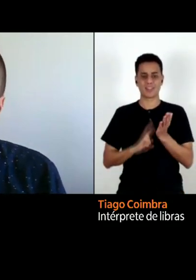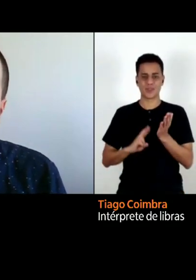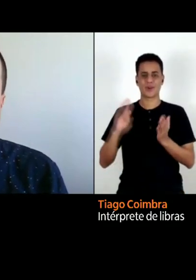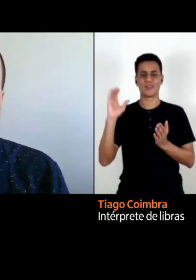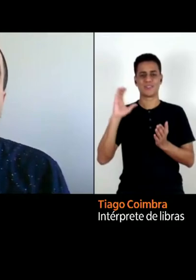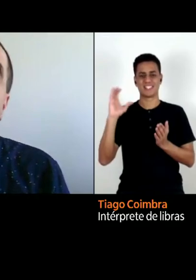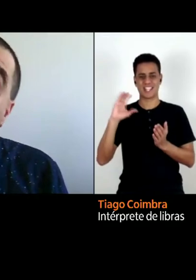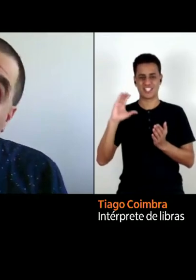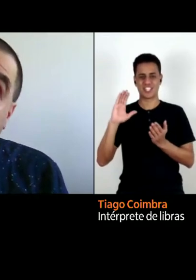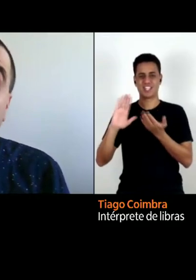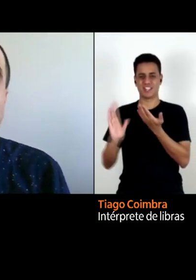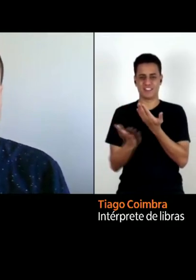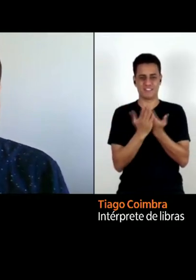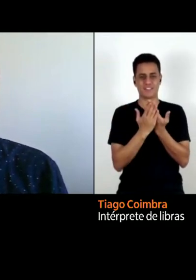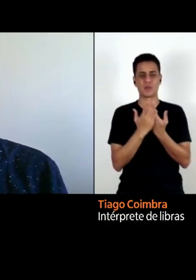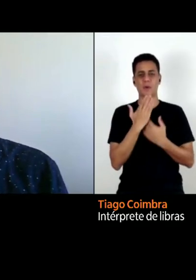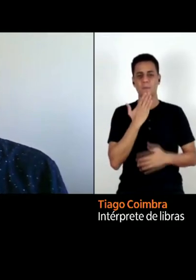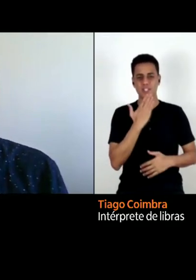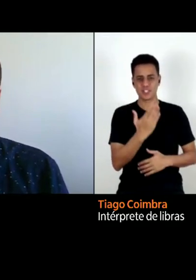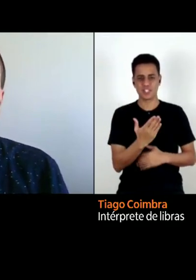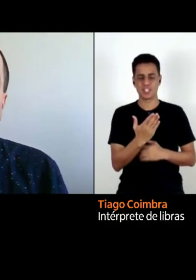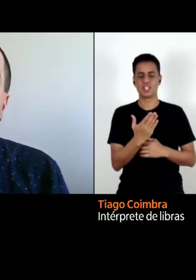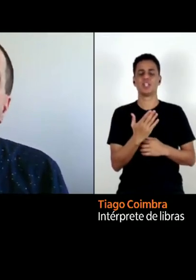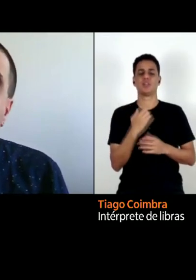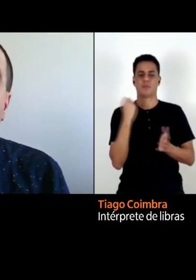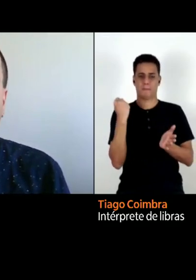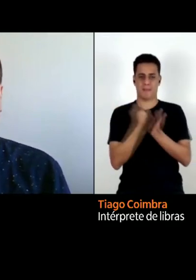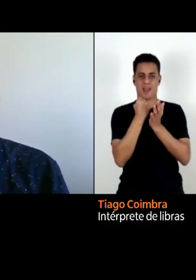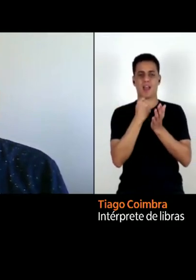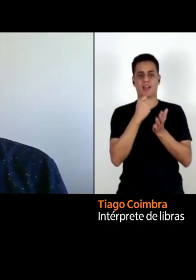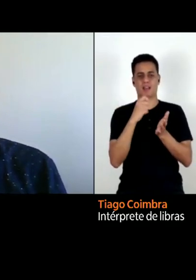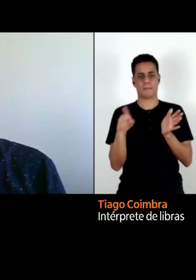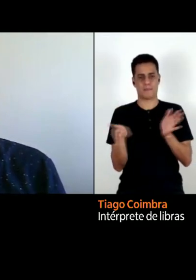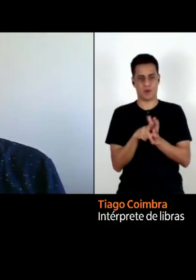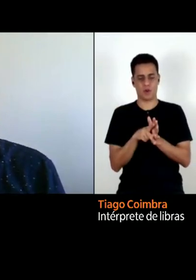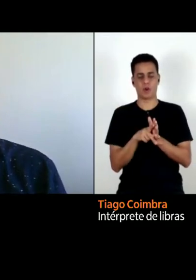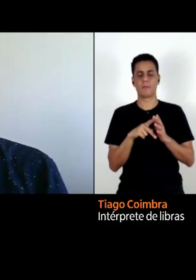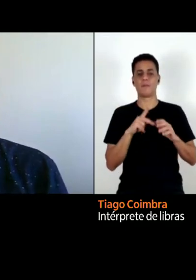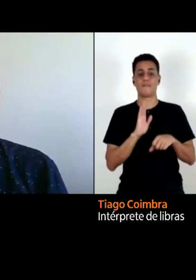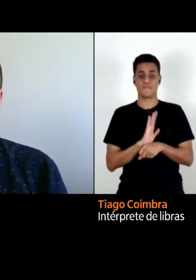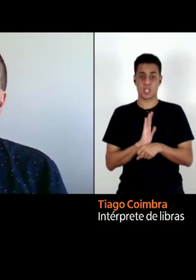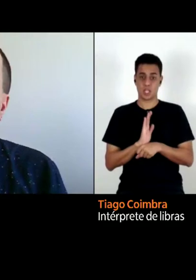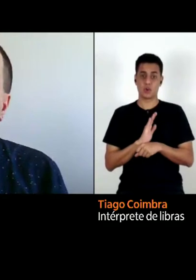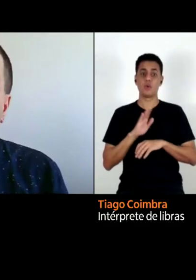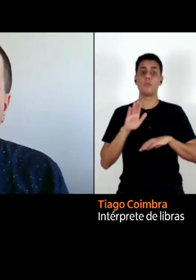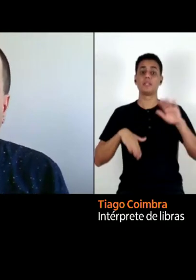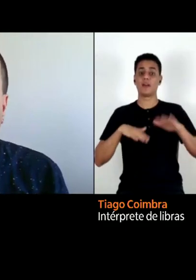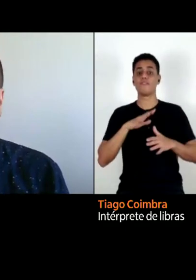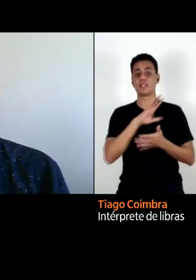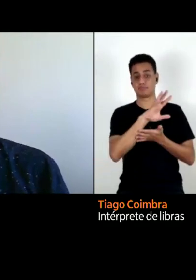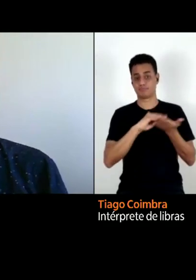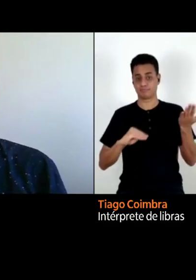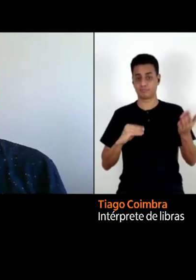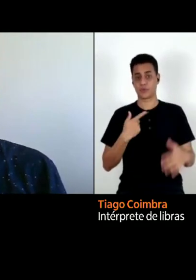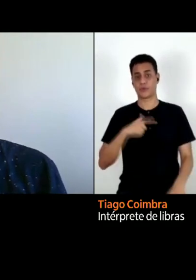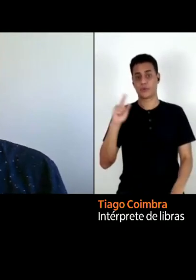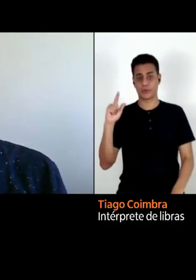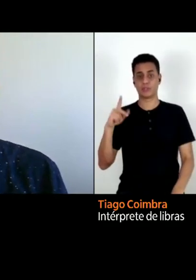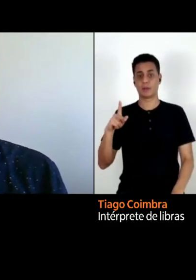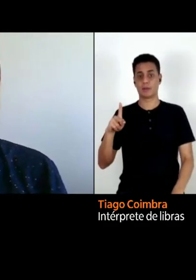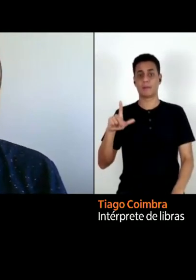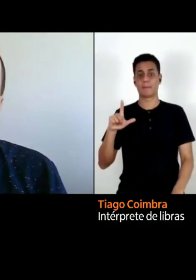de patente e ao fragmento de filme pode até ser obra de plágio. Se assim for,